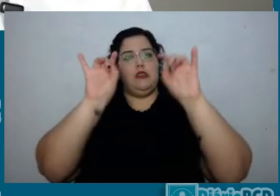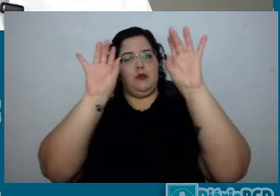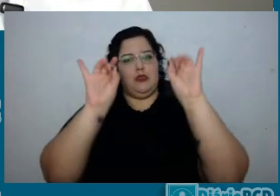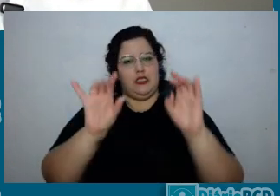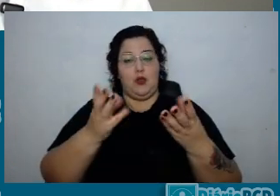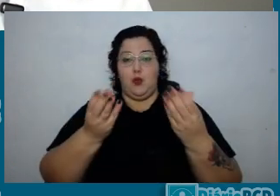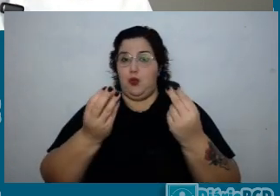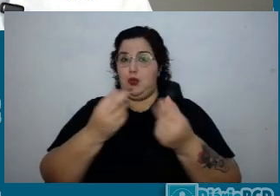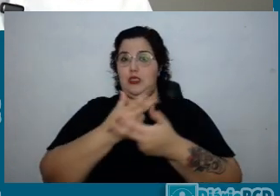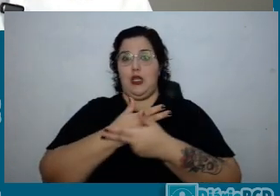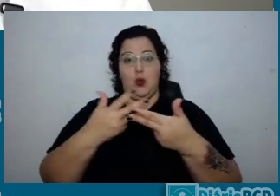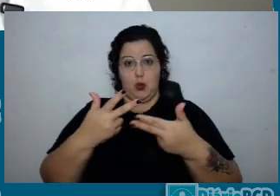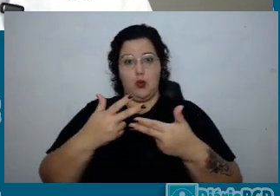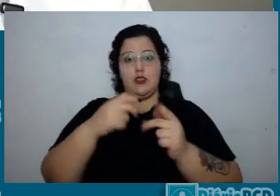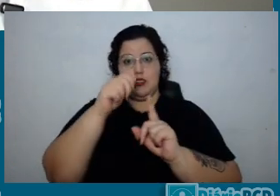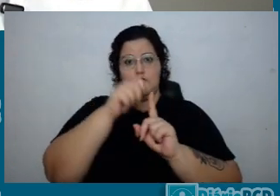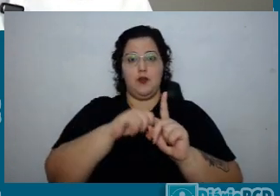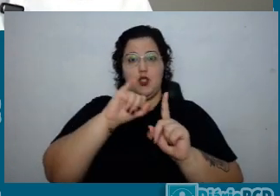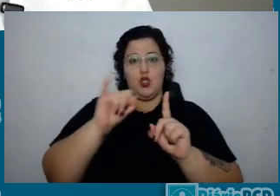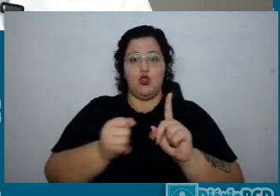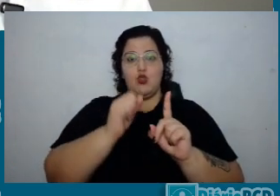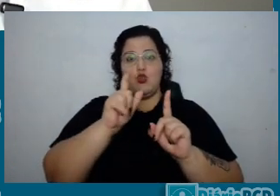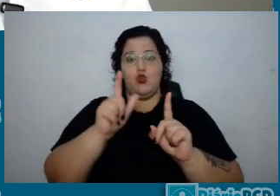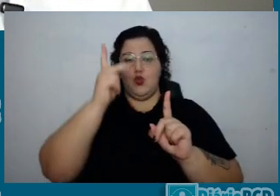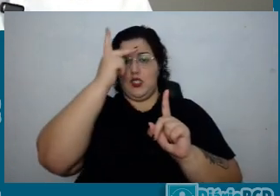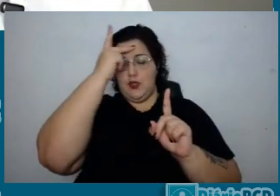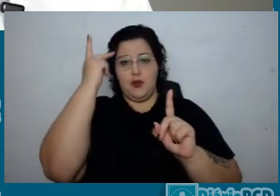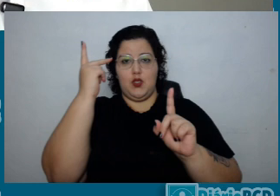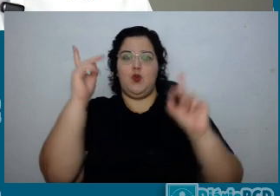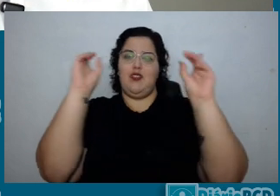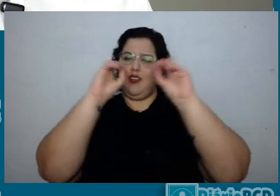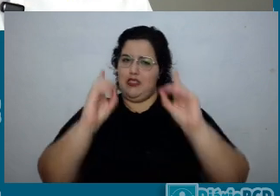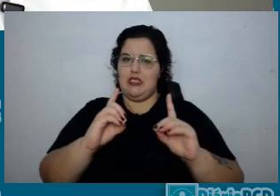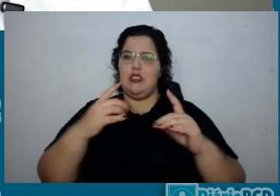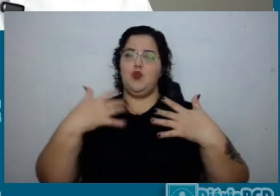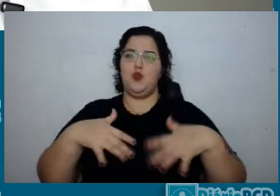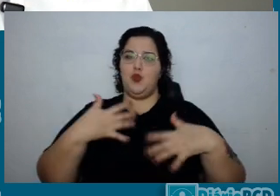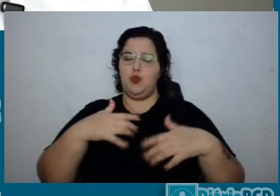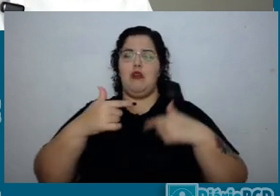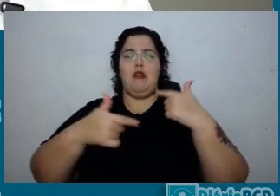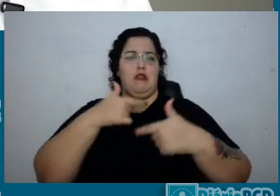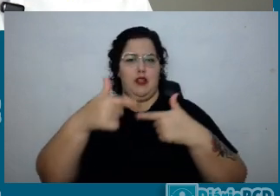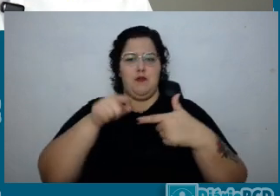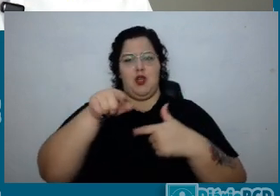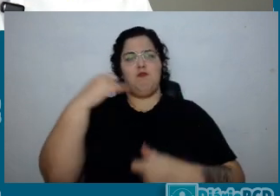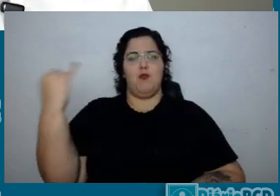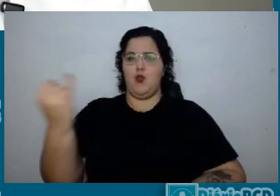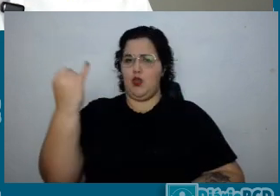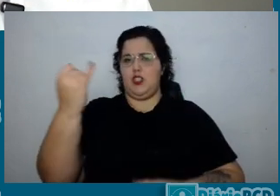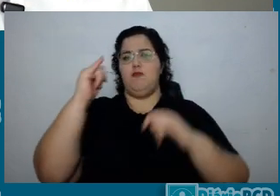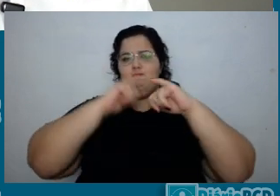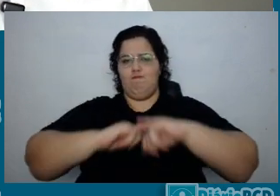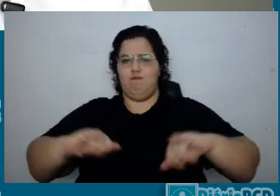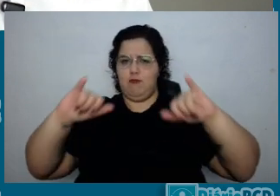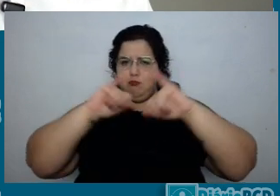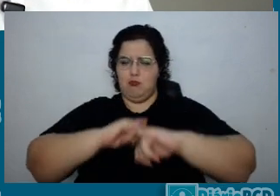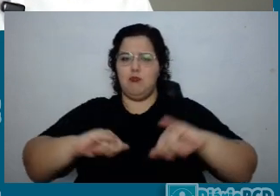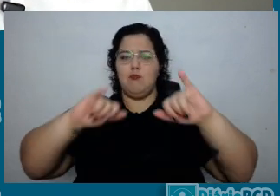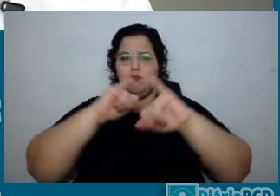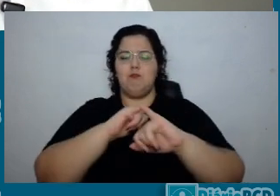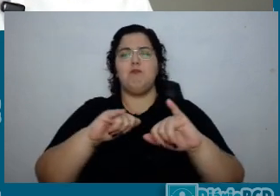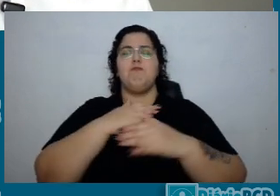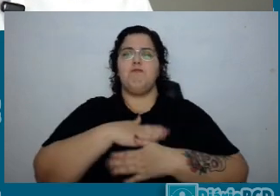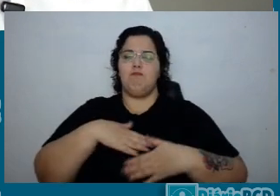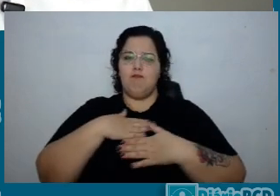tanta agenda, tanta visibilidade da pauta da inclusão da pessoa com deficiência, né? Muito importante o trabalho que vocês fazem. Quero saudar a